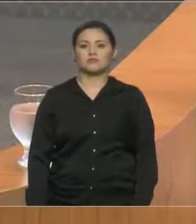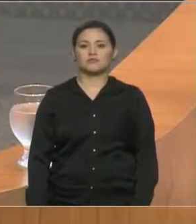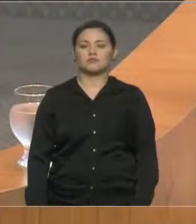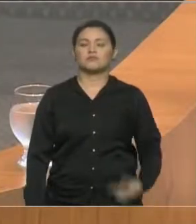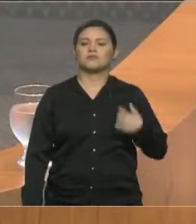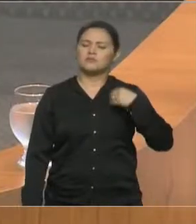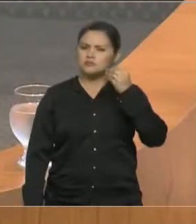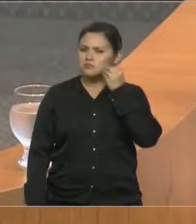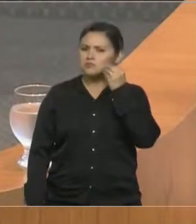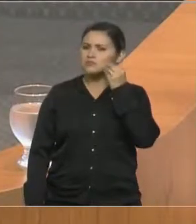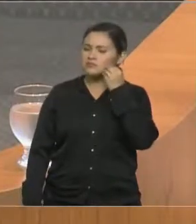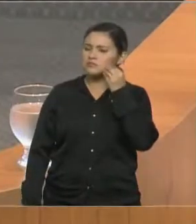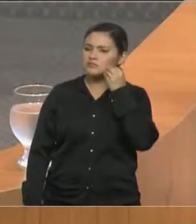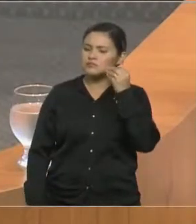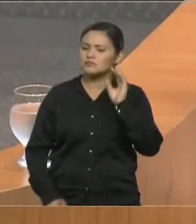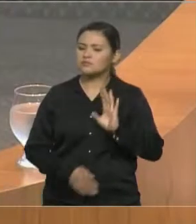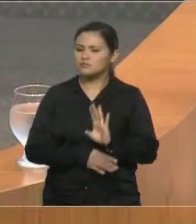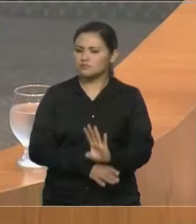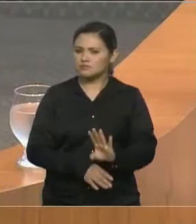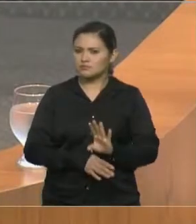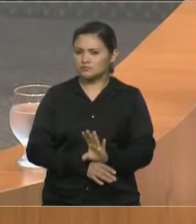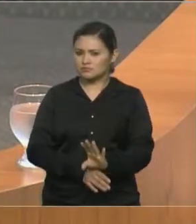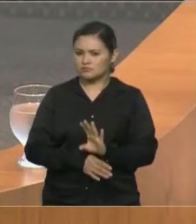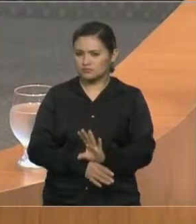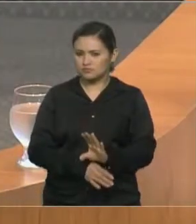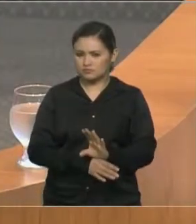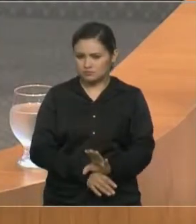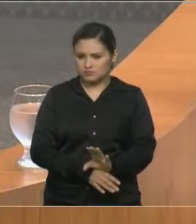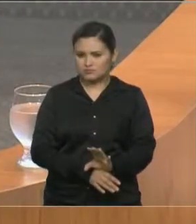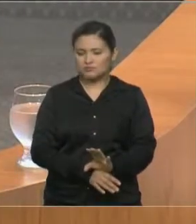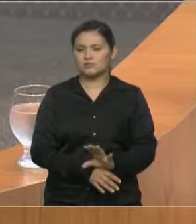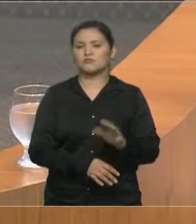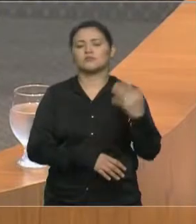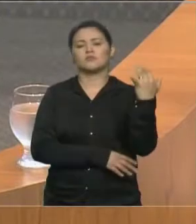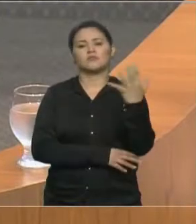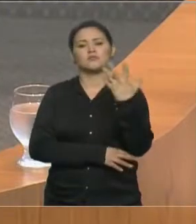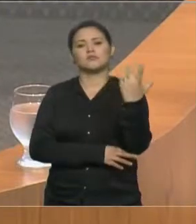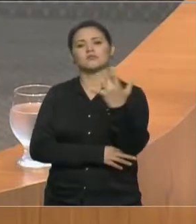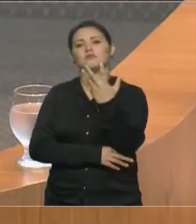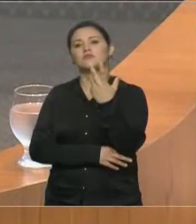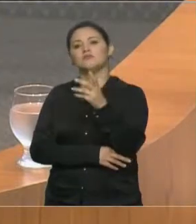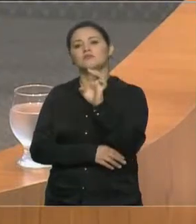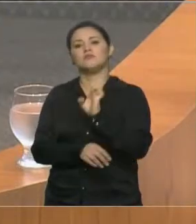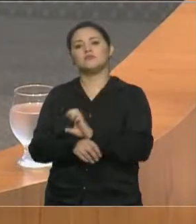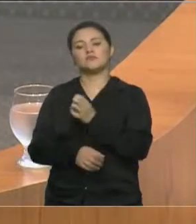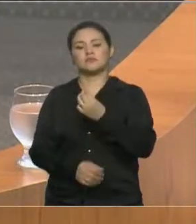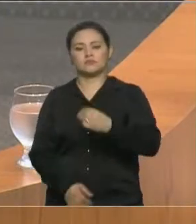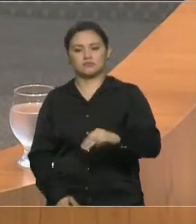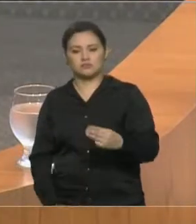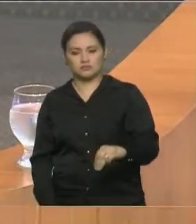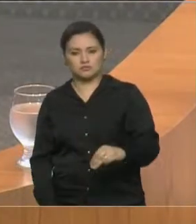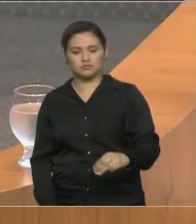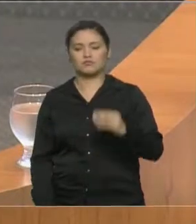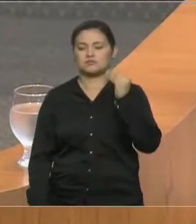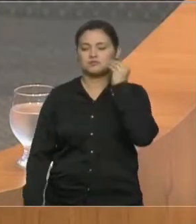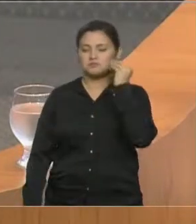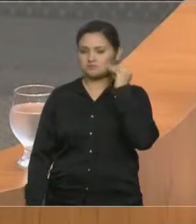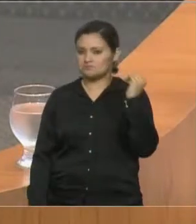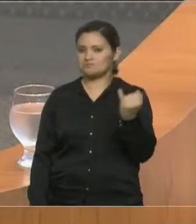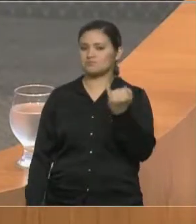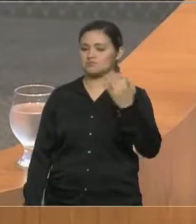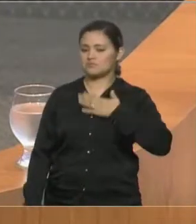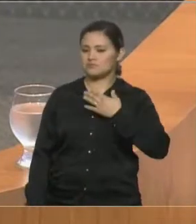poder dar uma contribuição para a gestão ambiental no Estado do Maranhão. Experiência essa que marcou muito minha vida, no